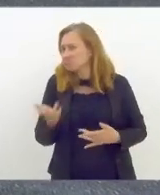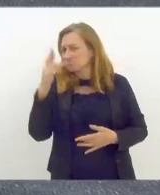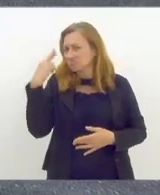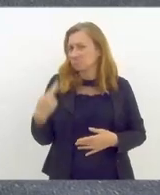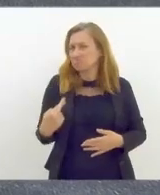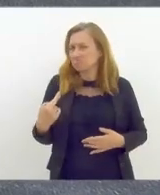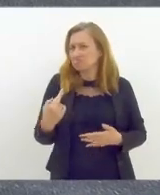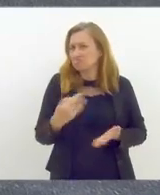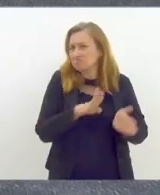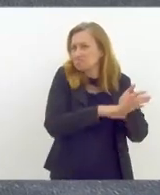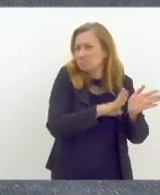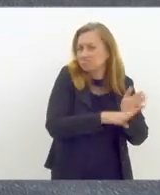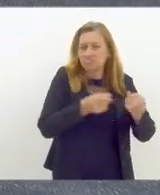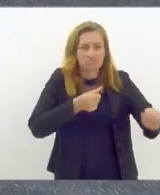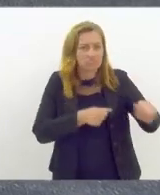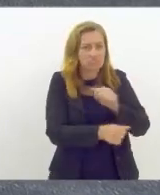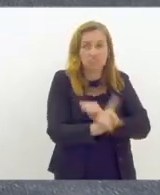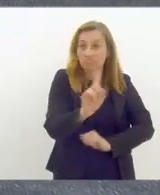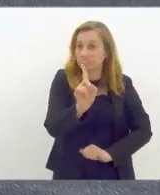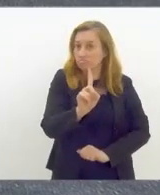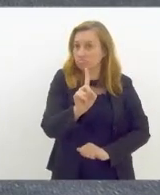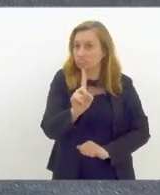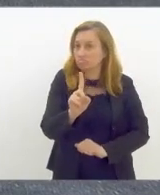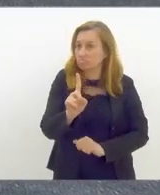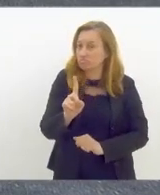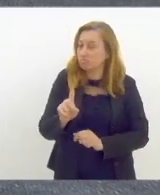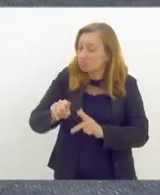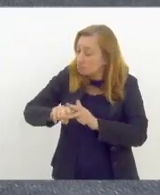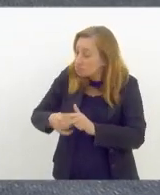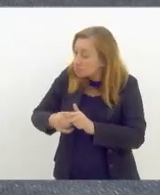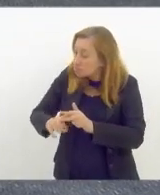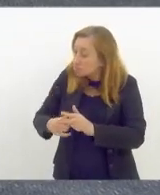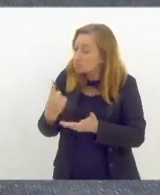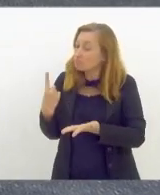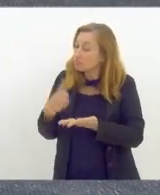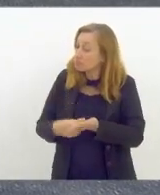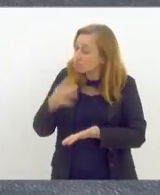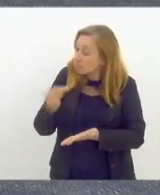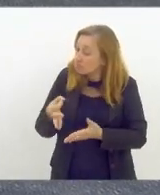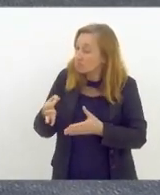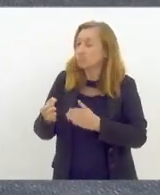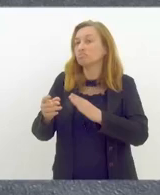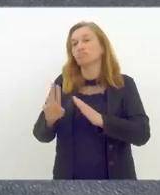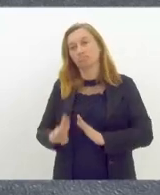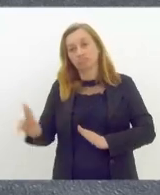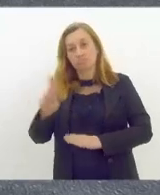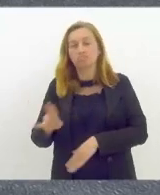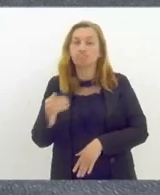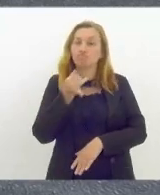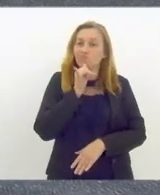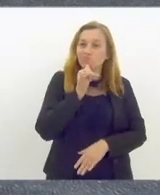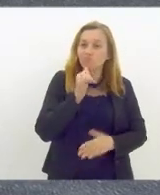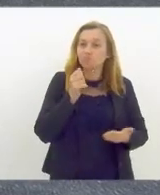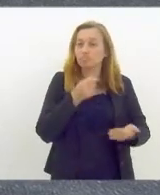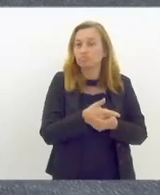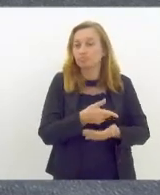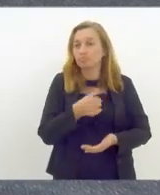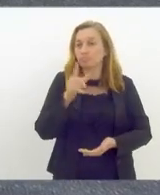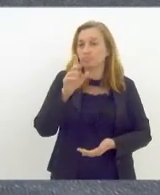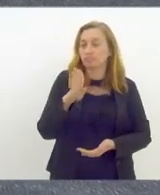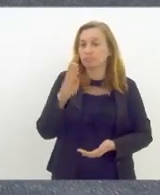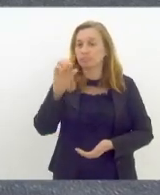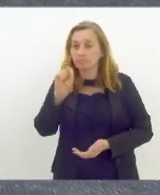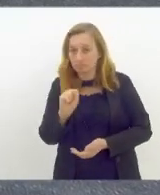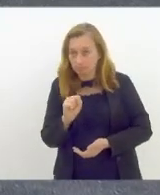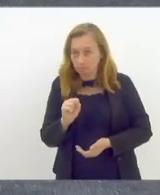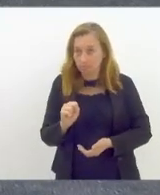de despesas de investimento. São despesas para manutenção dos compromissos elementares das universidades. Por exemplo, o pagamento de bolsas aos